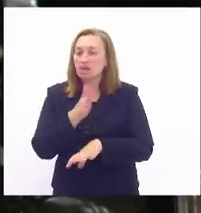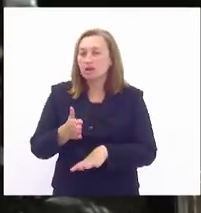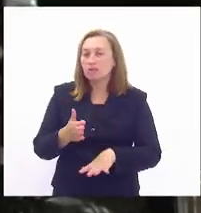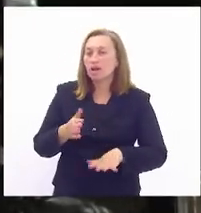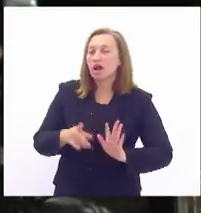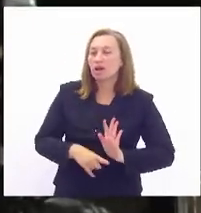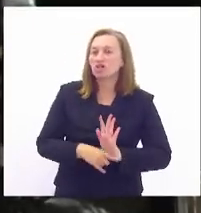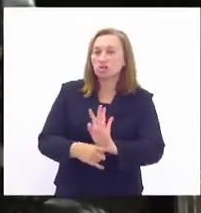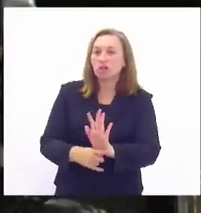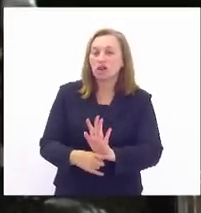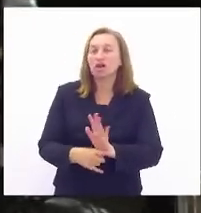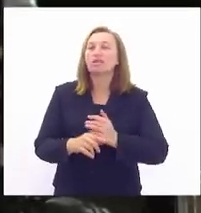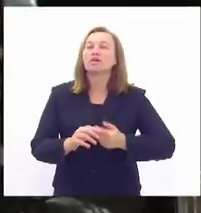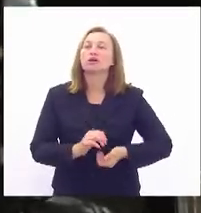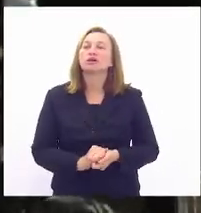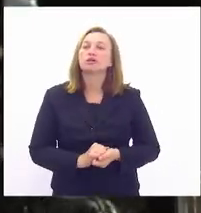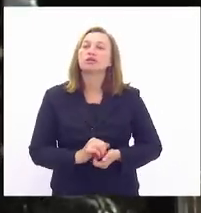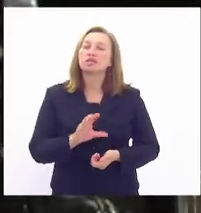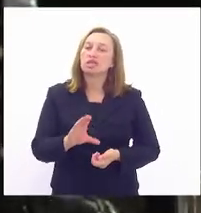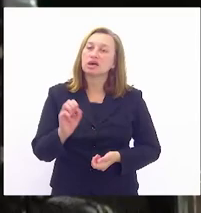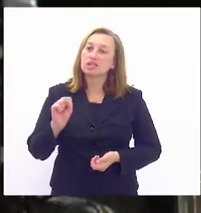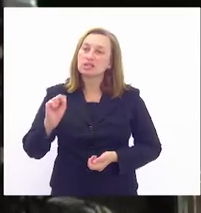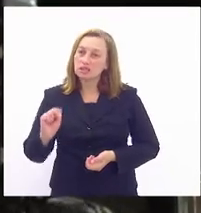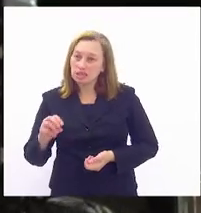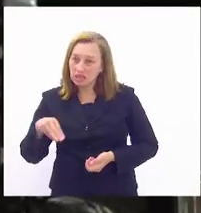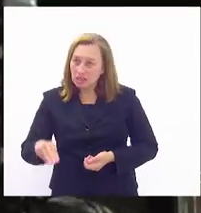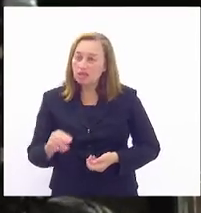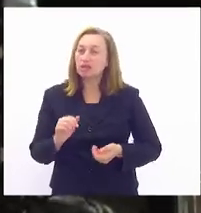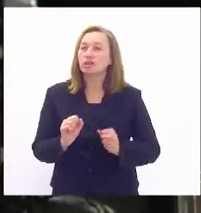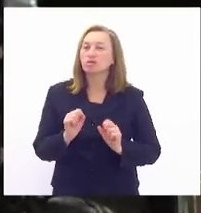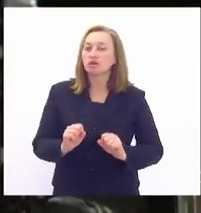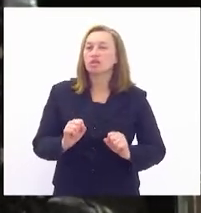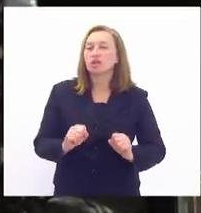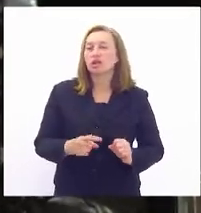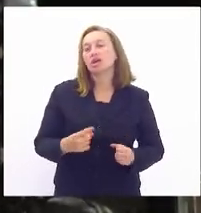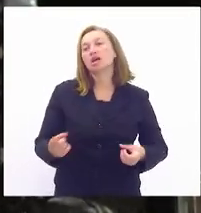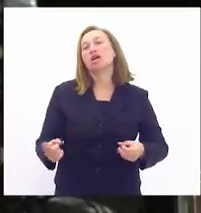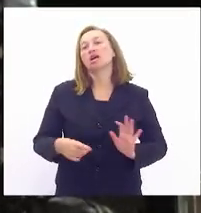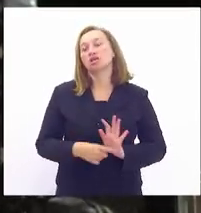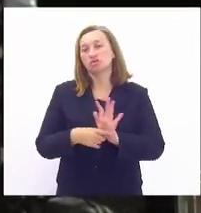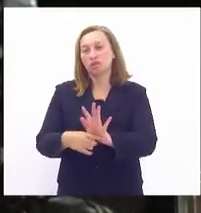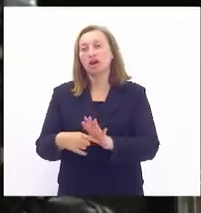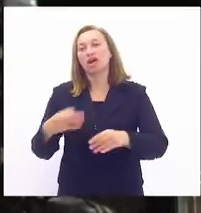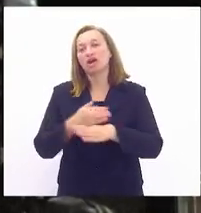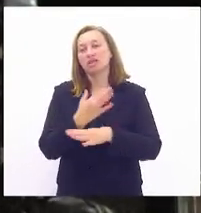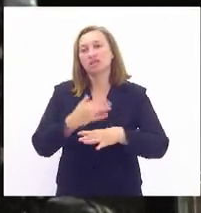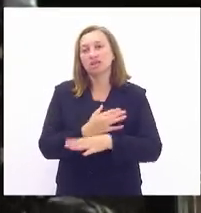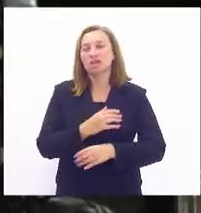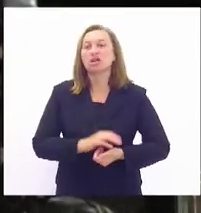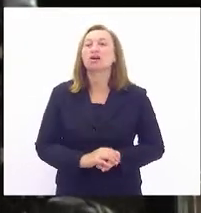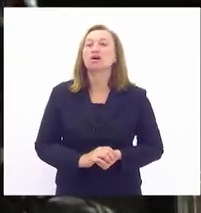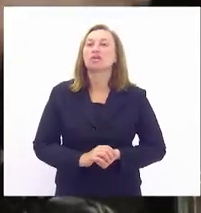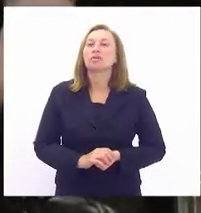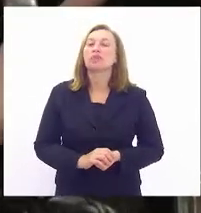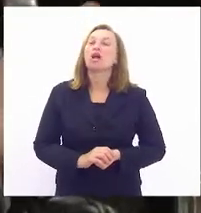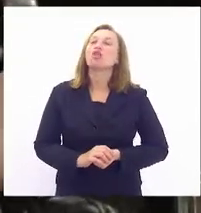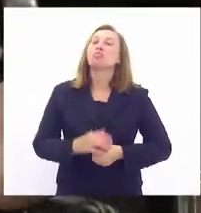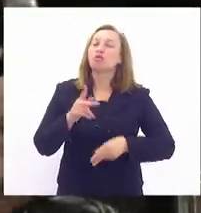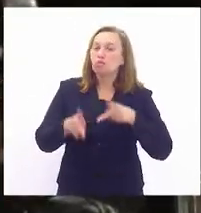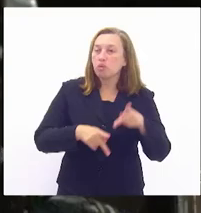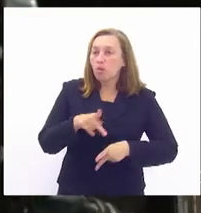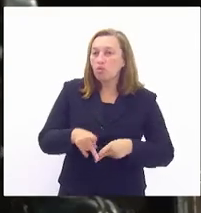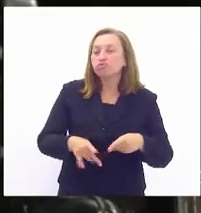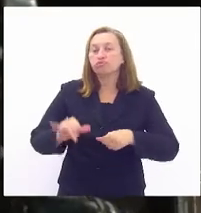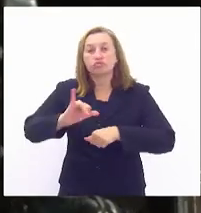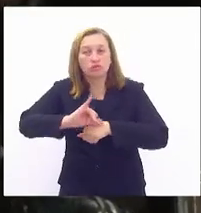para a CSN para poder compensar a Volta Redonda por isso, com a abertura do Recreio do Trabalhador para a população de Volta